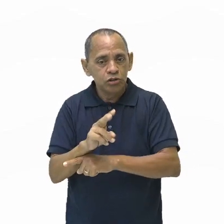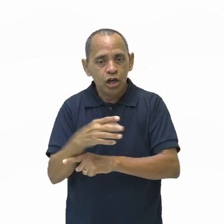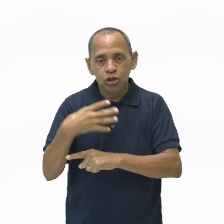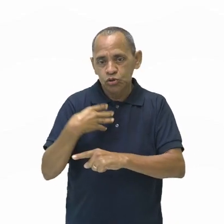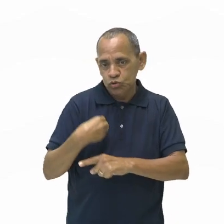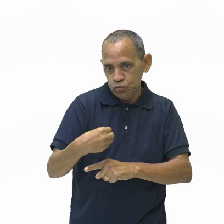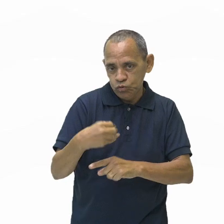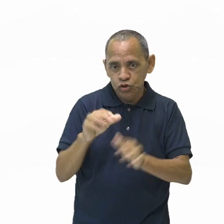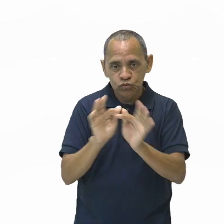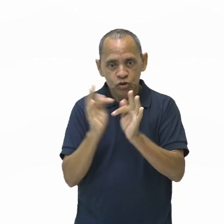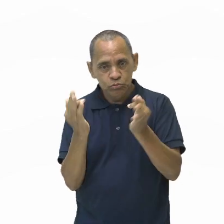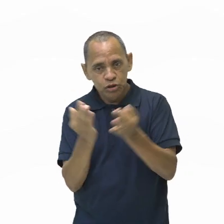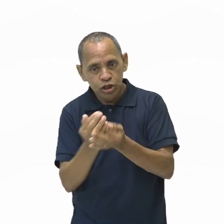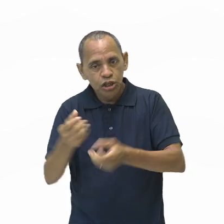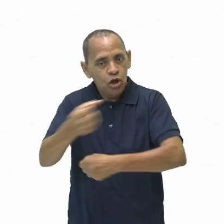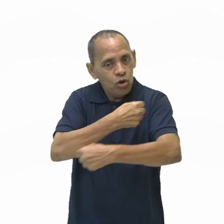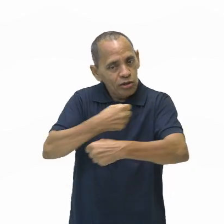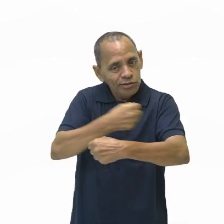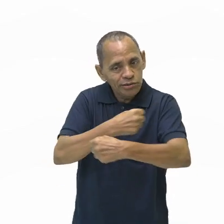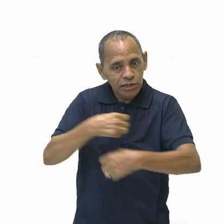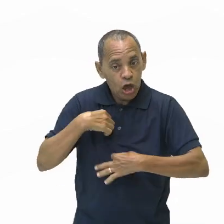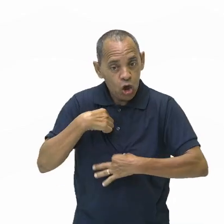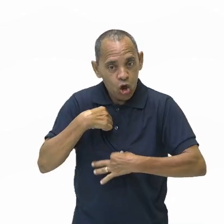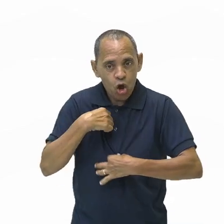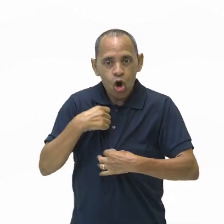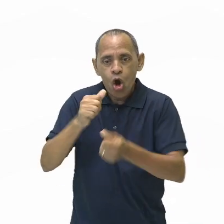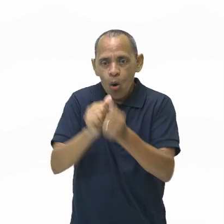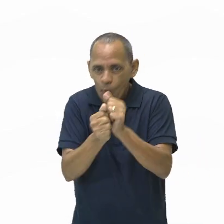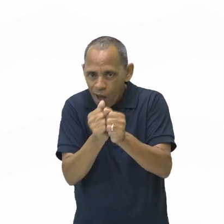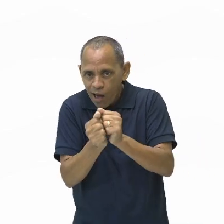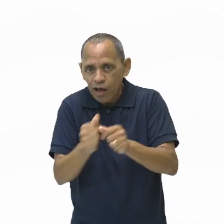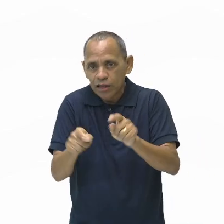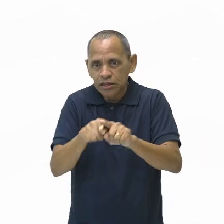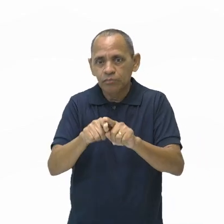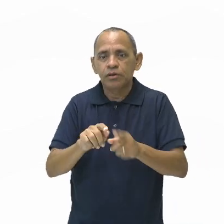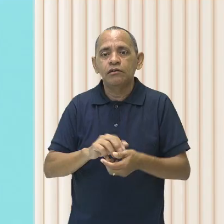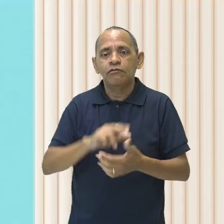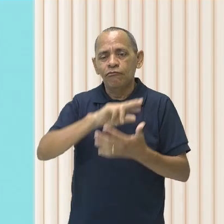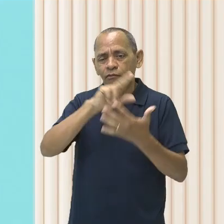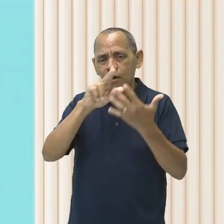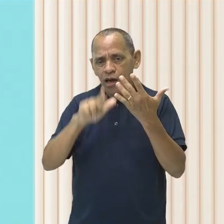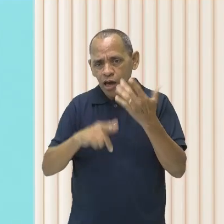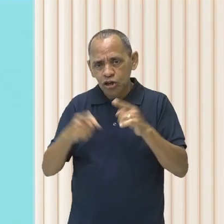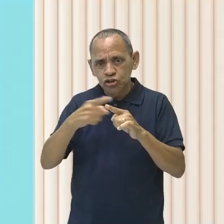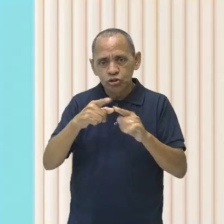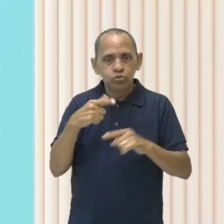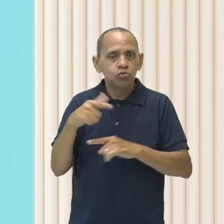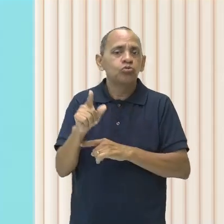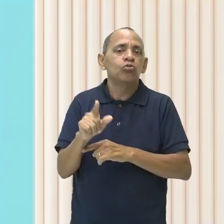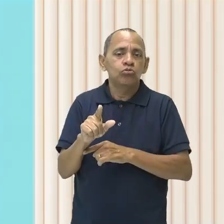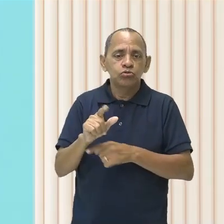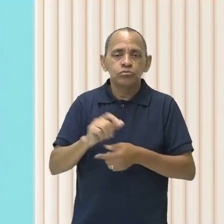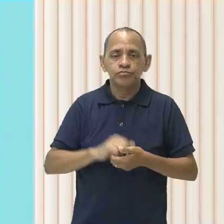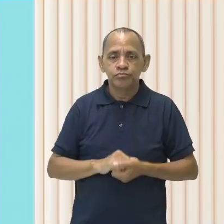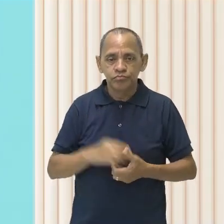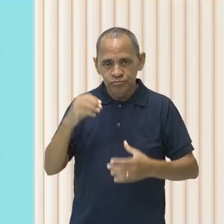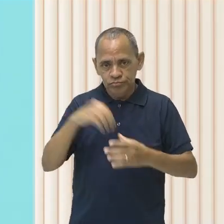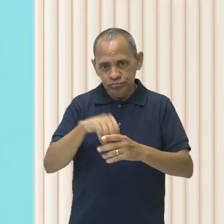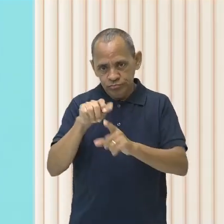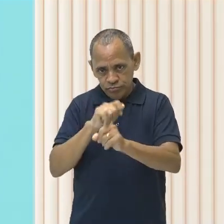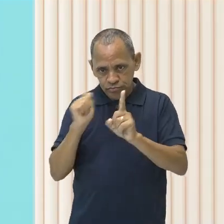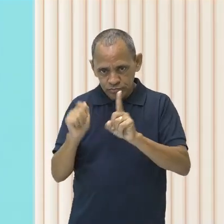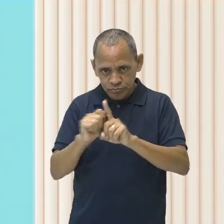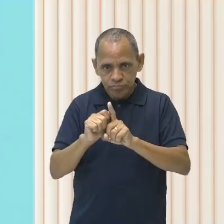família, cozinhar, lavar as roupas e etc. Então, assim, era a mulher na sociedade